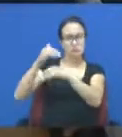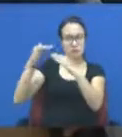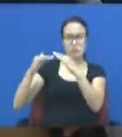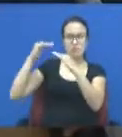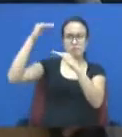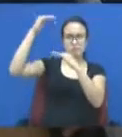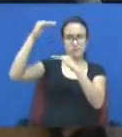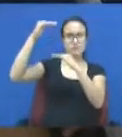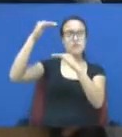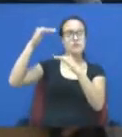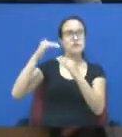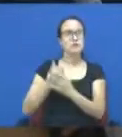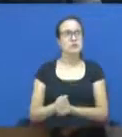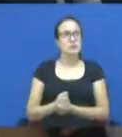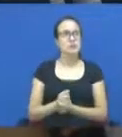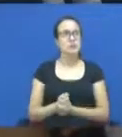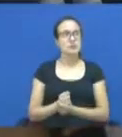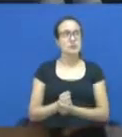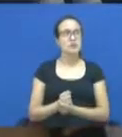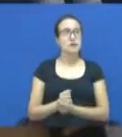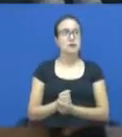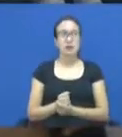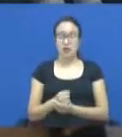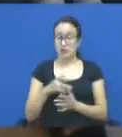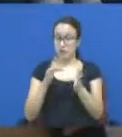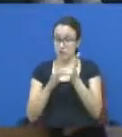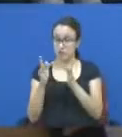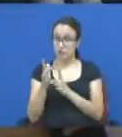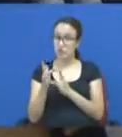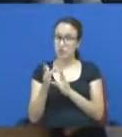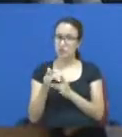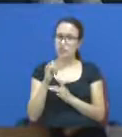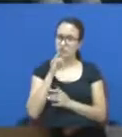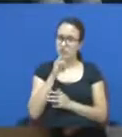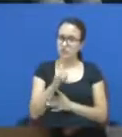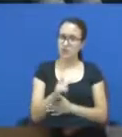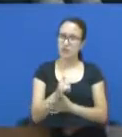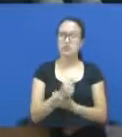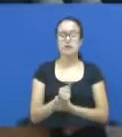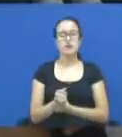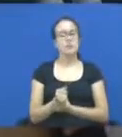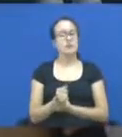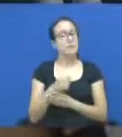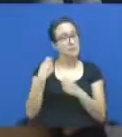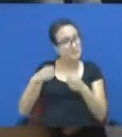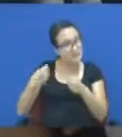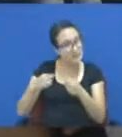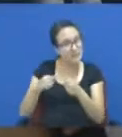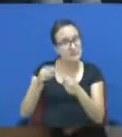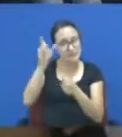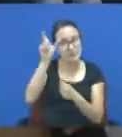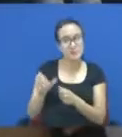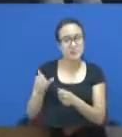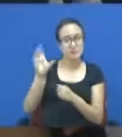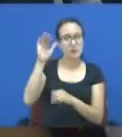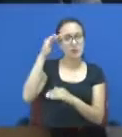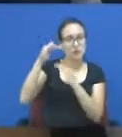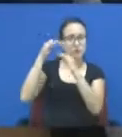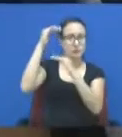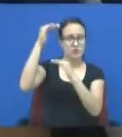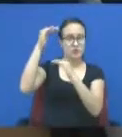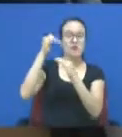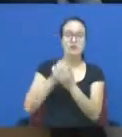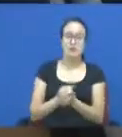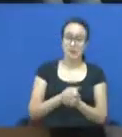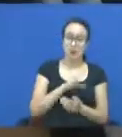se de cima não te fosse dada. O cristão reconhece que toda autoridade instituída procede de Deus. Por isso, o